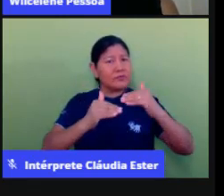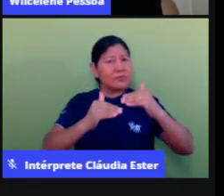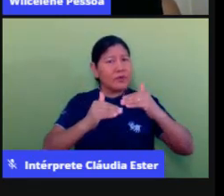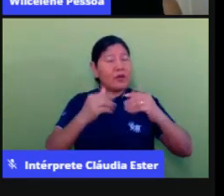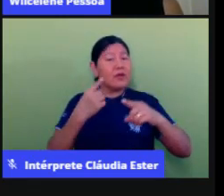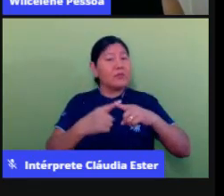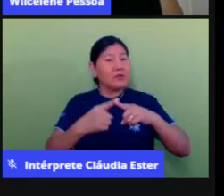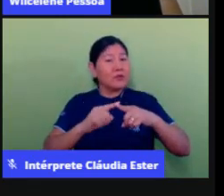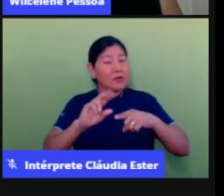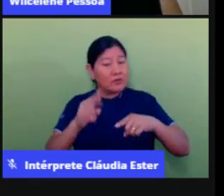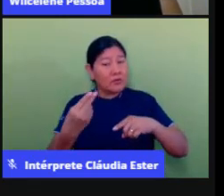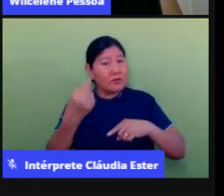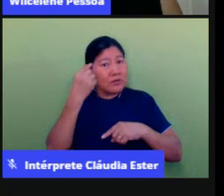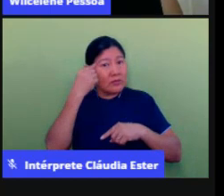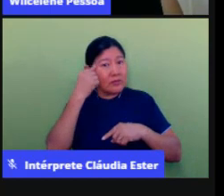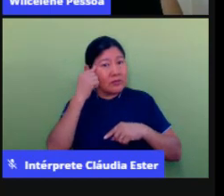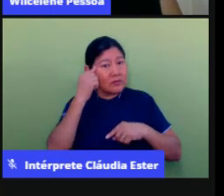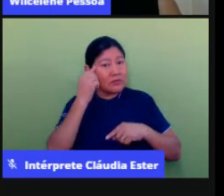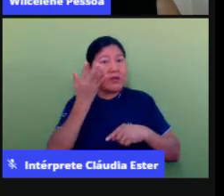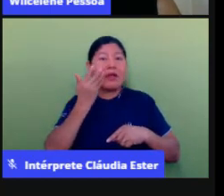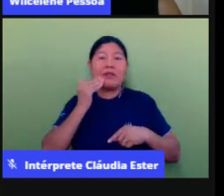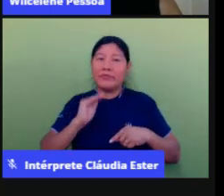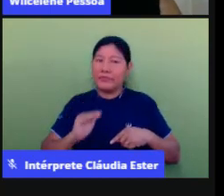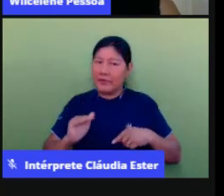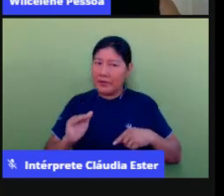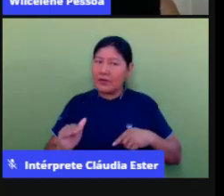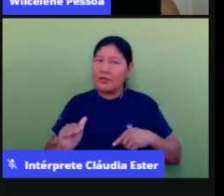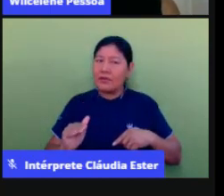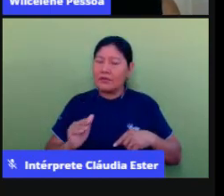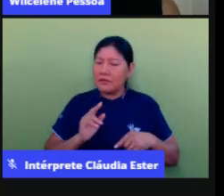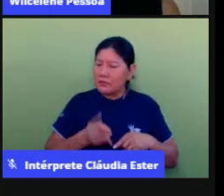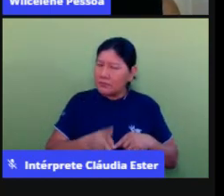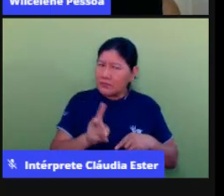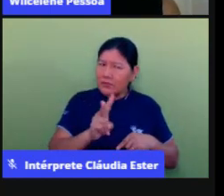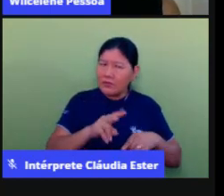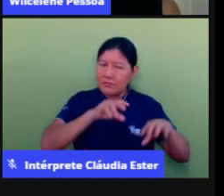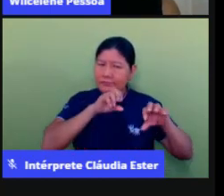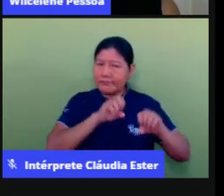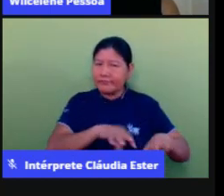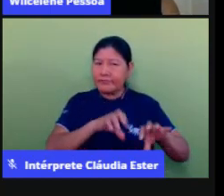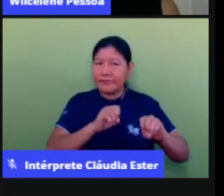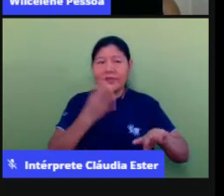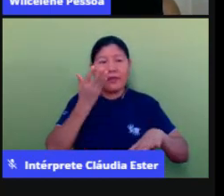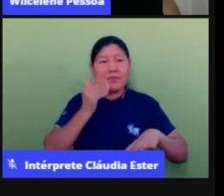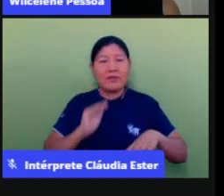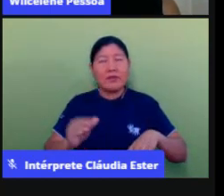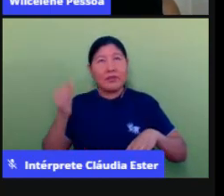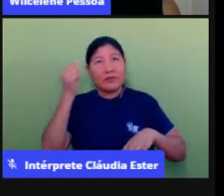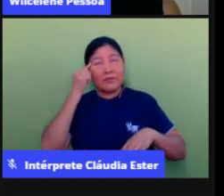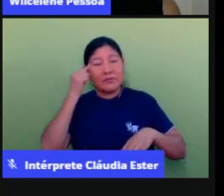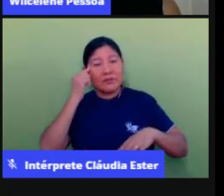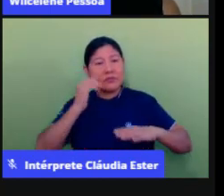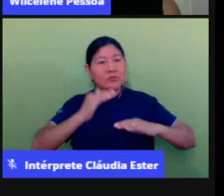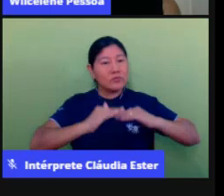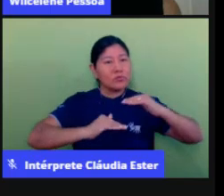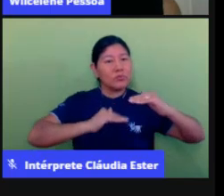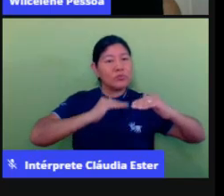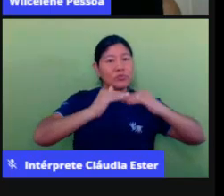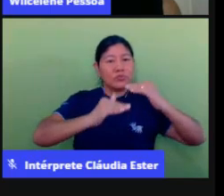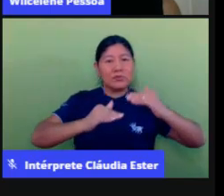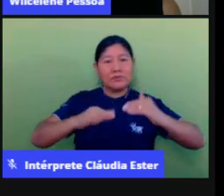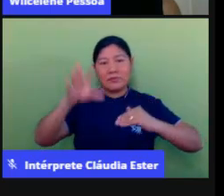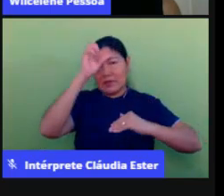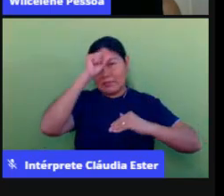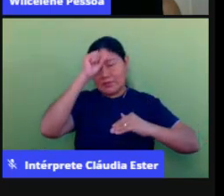na criança ainda, a gente não mudou o nosso foco. Então, a educação infantil, a gente pensa na criança e no desenvolvimento dela. Então, será que isso